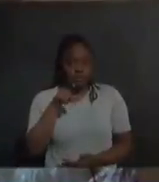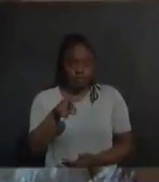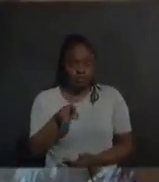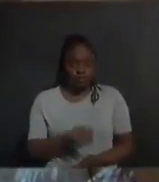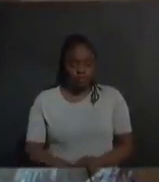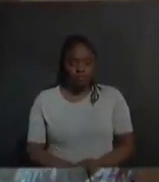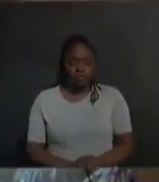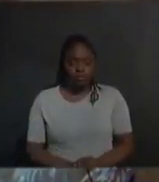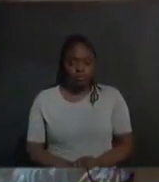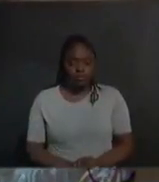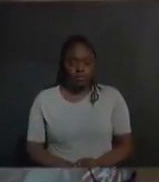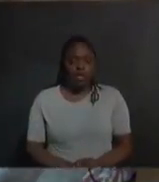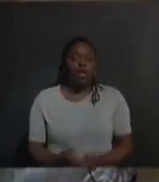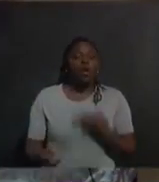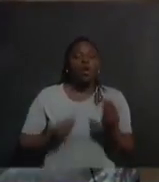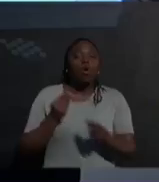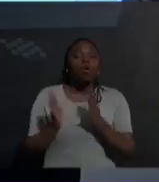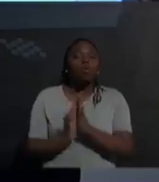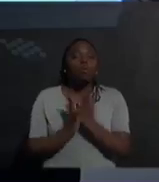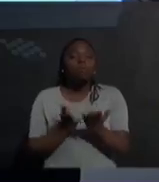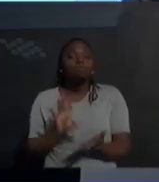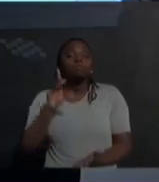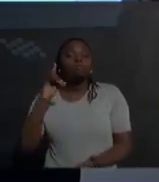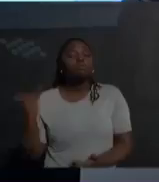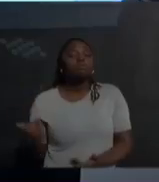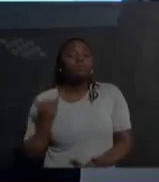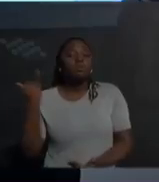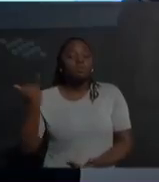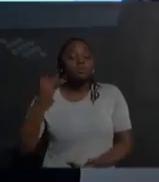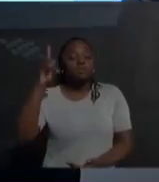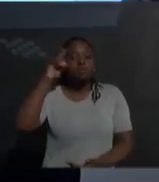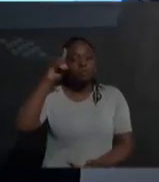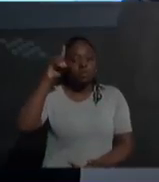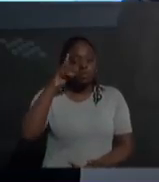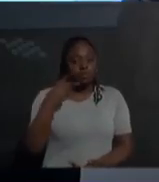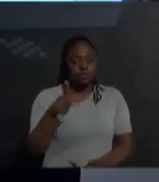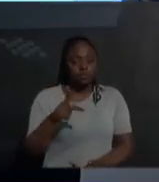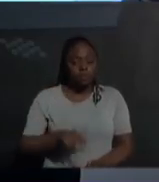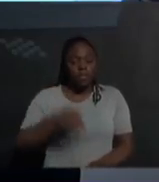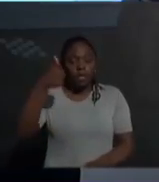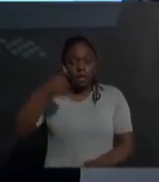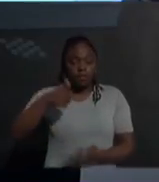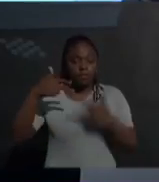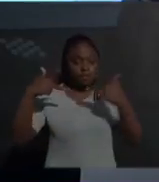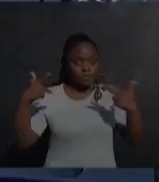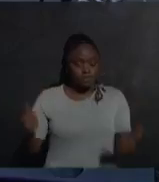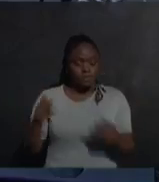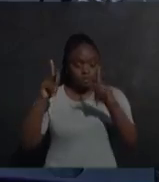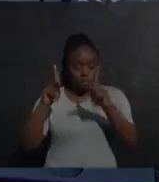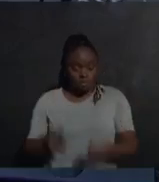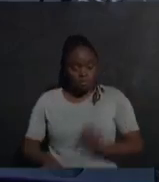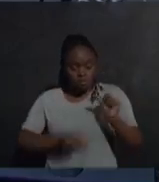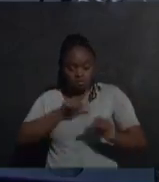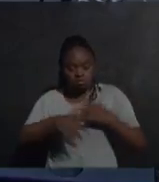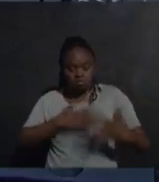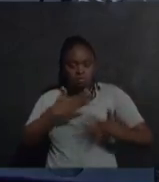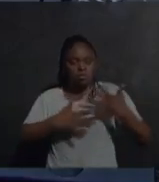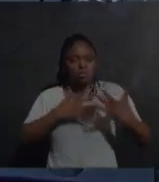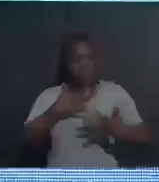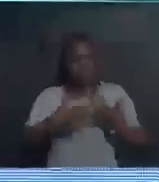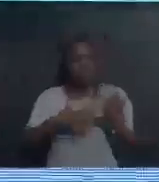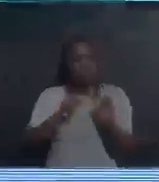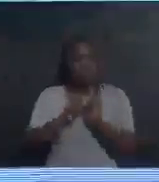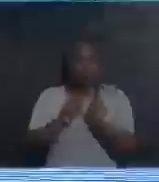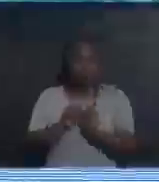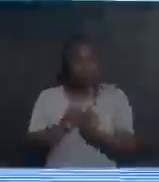tem no seu dia a dia? Primeira coisa que as pessoas avivadas se dedicam é ao ensino dos